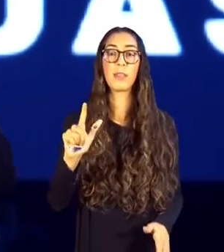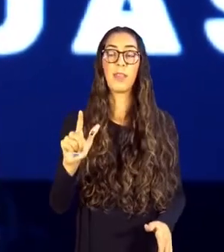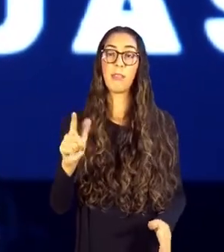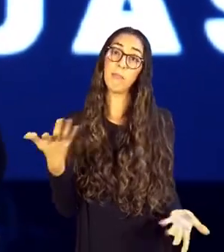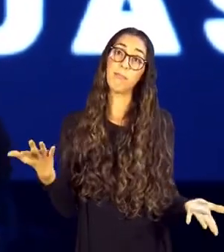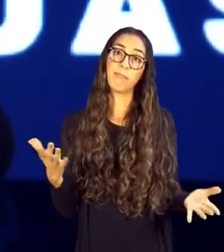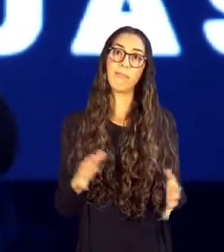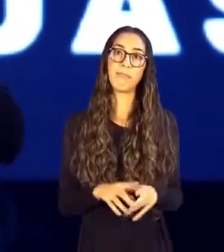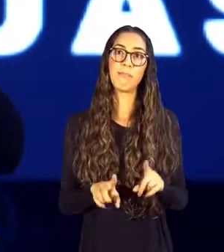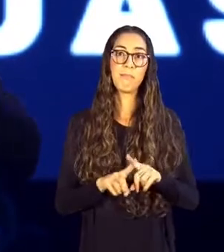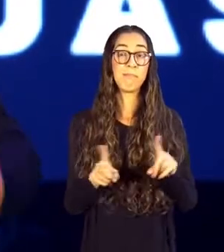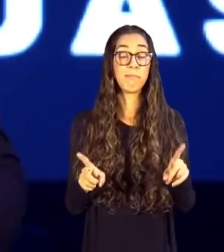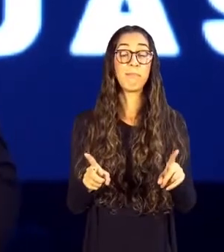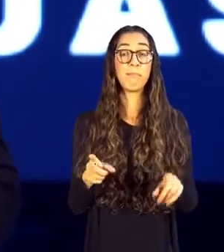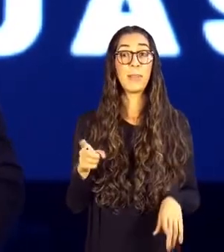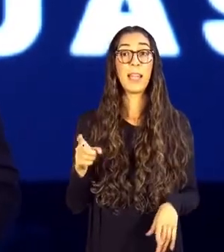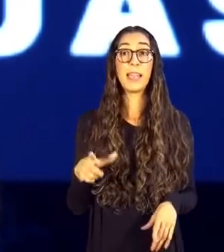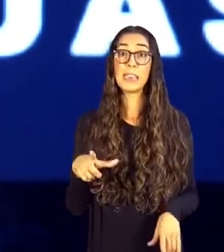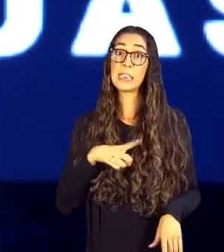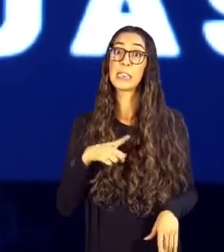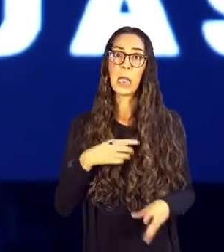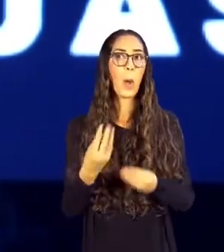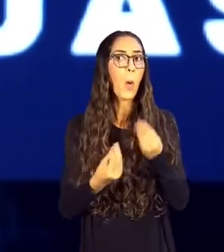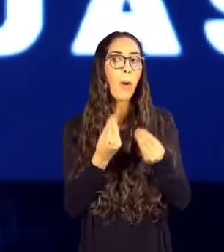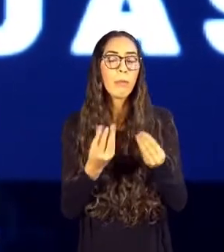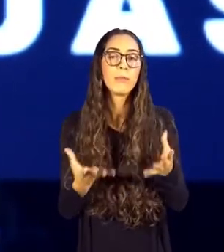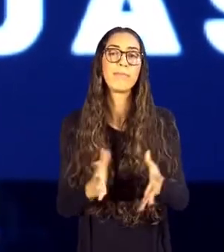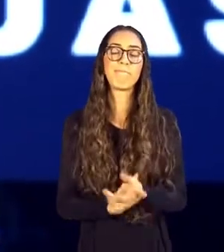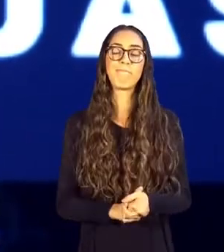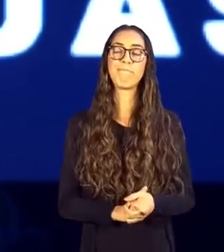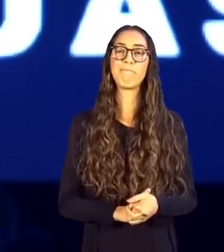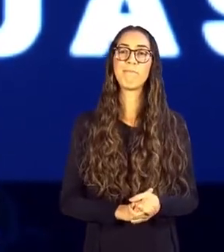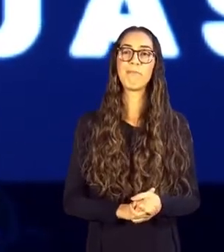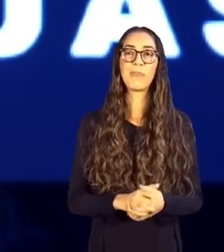E eu vou continuar aqui sobre as profecias.